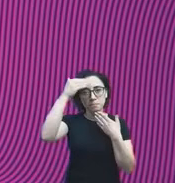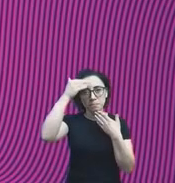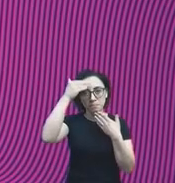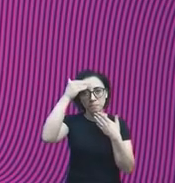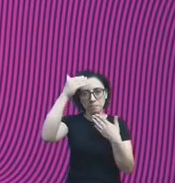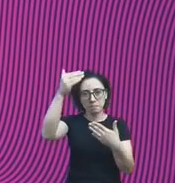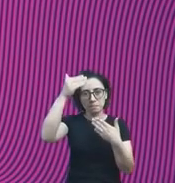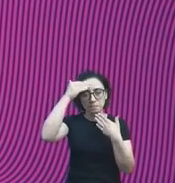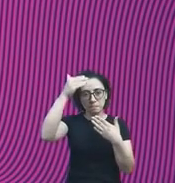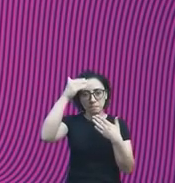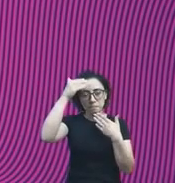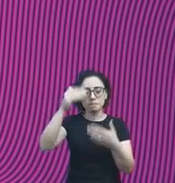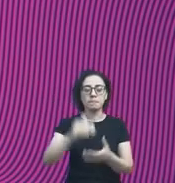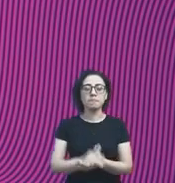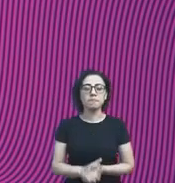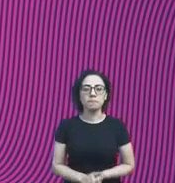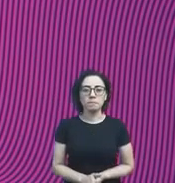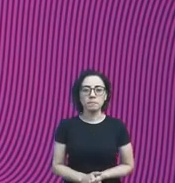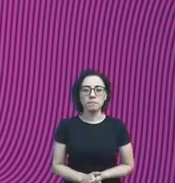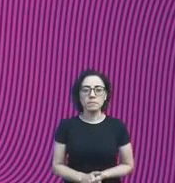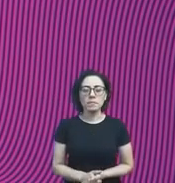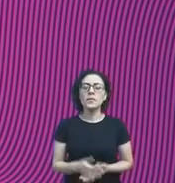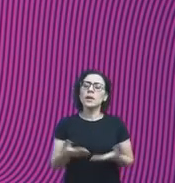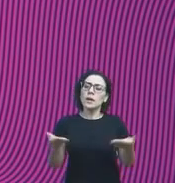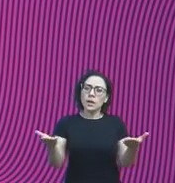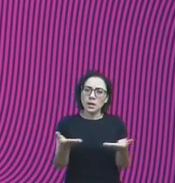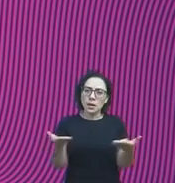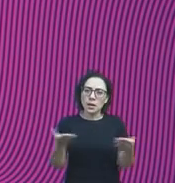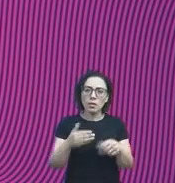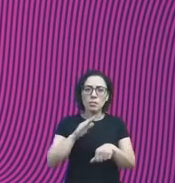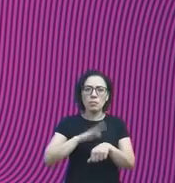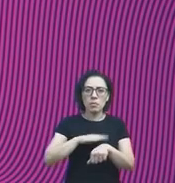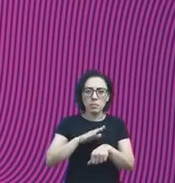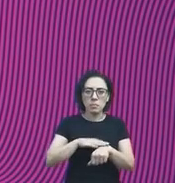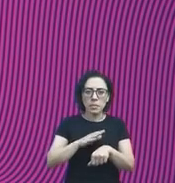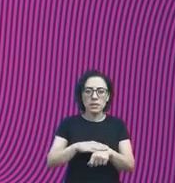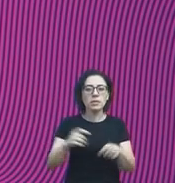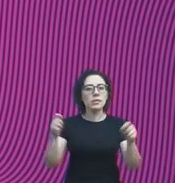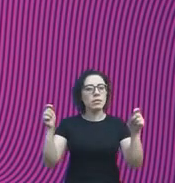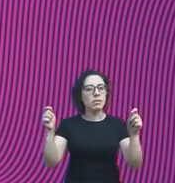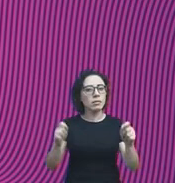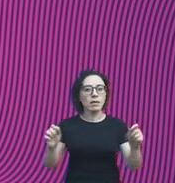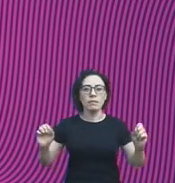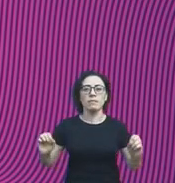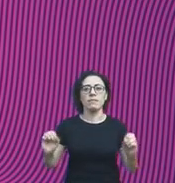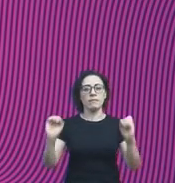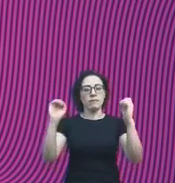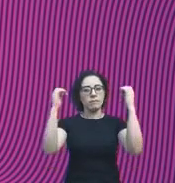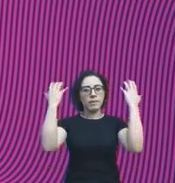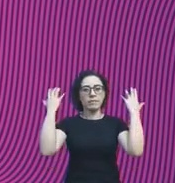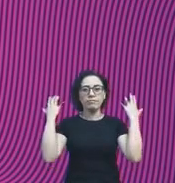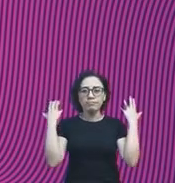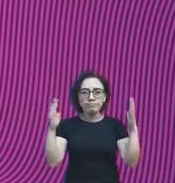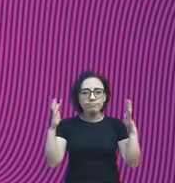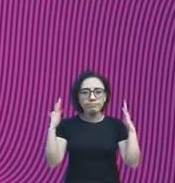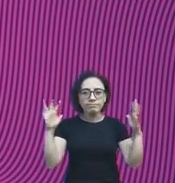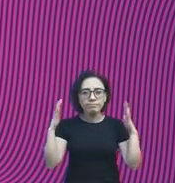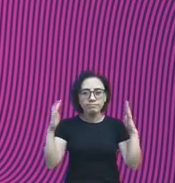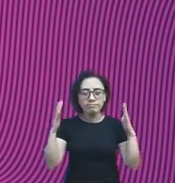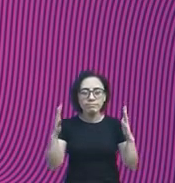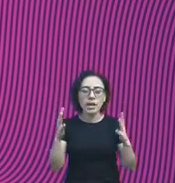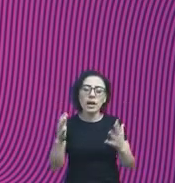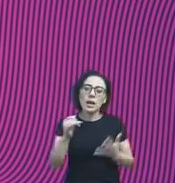momento onde é possível festejar, apesar de toda a tristeza e das perdas,